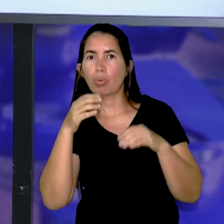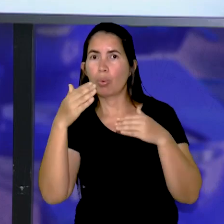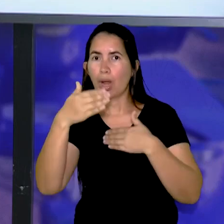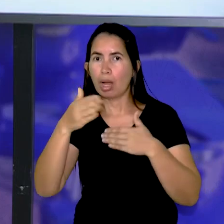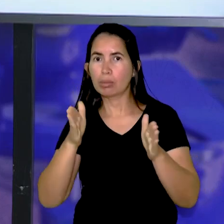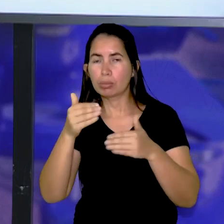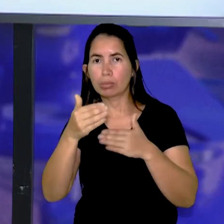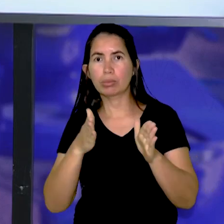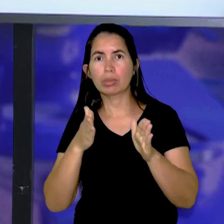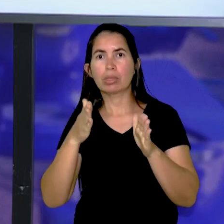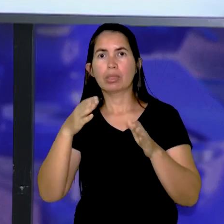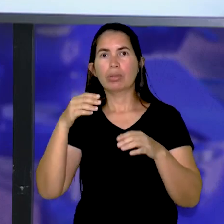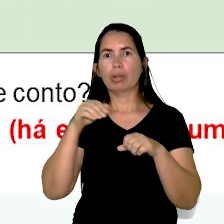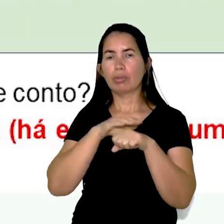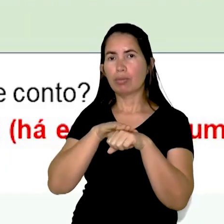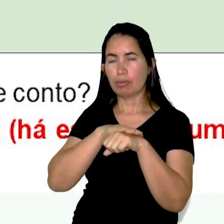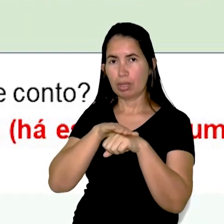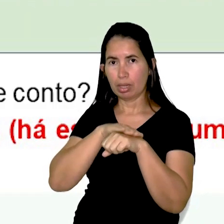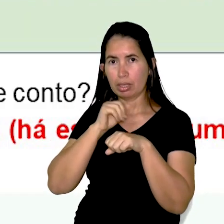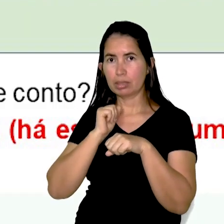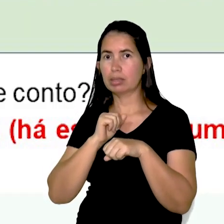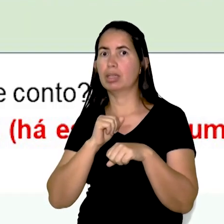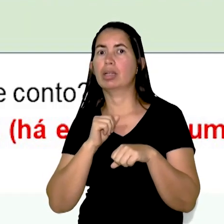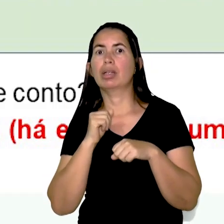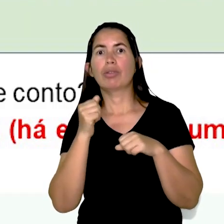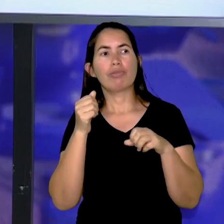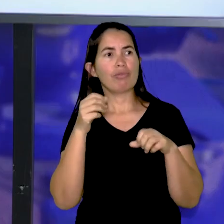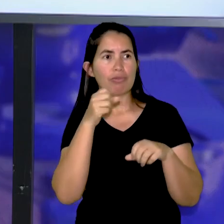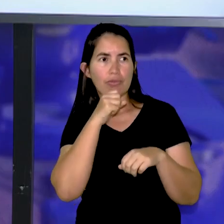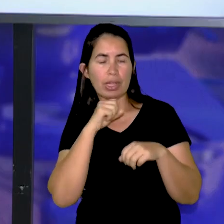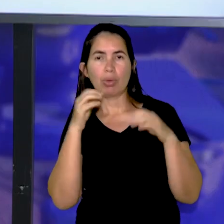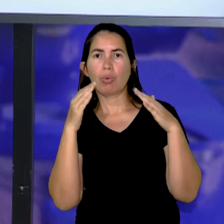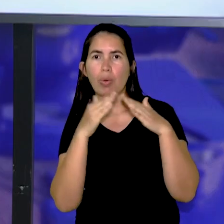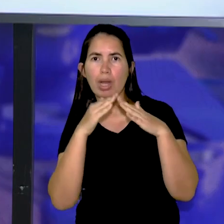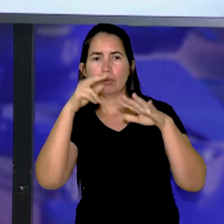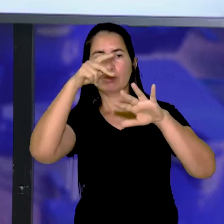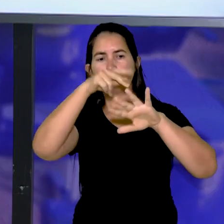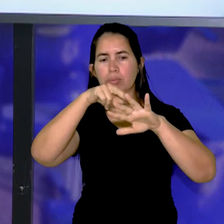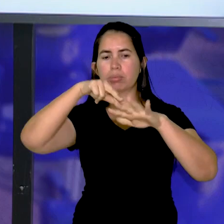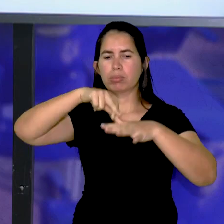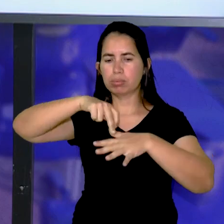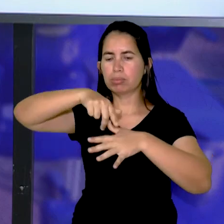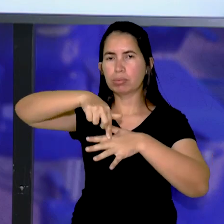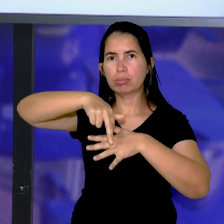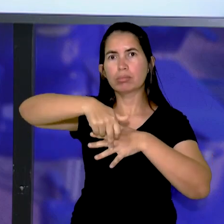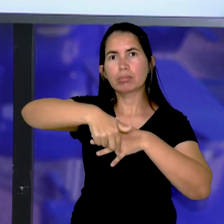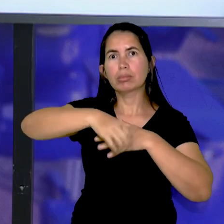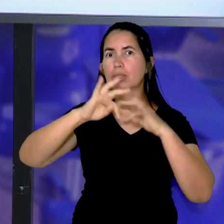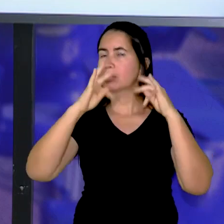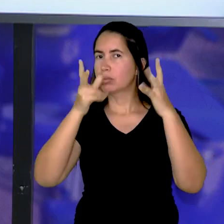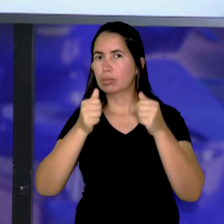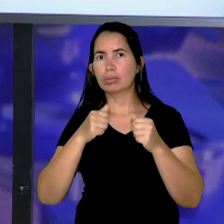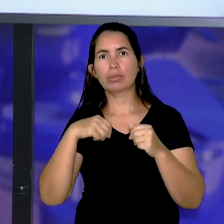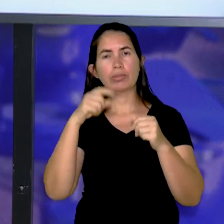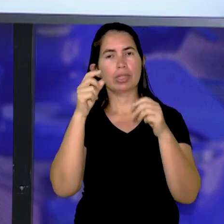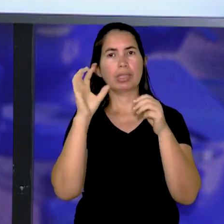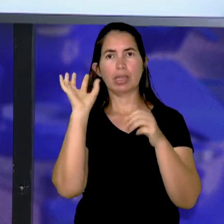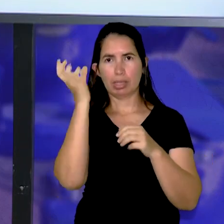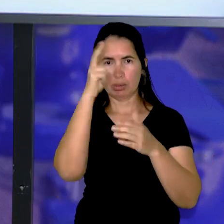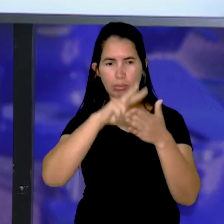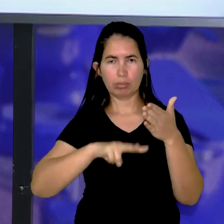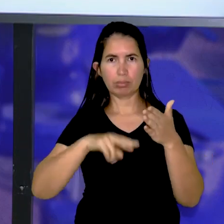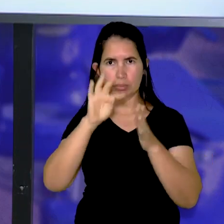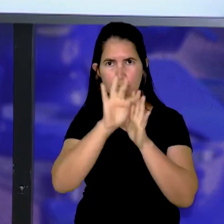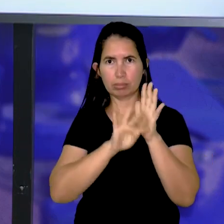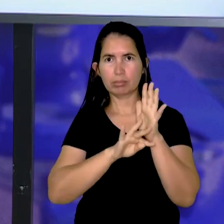fazia num velho quarto, ele desceu as escadas, então tudo isso foram trechos que a gente leu no texto. Vamos